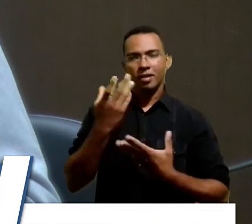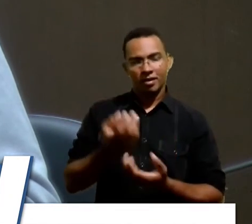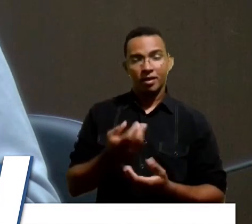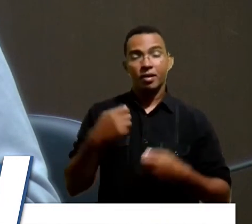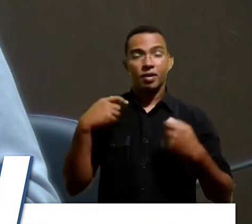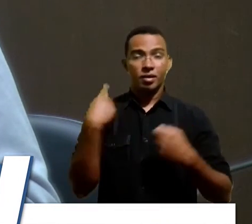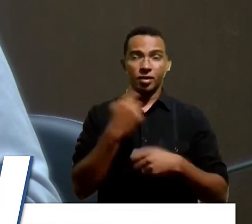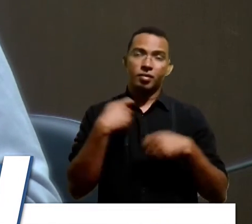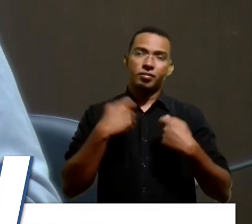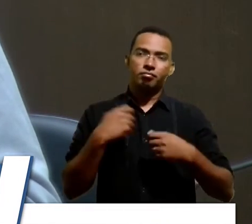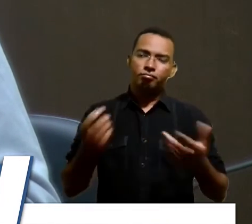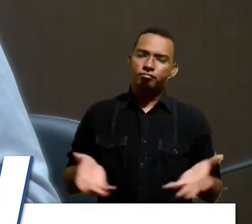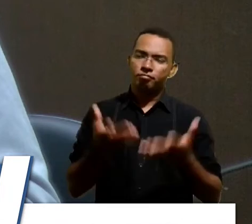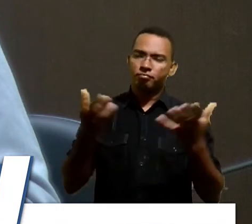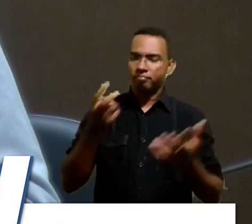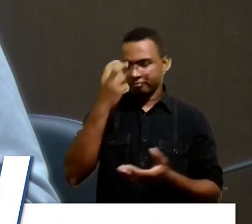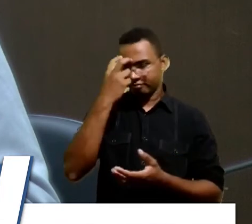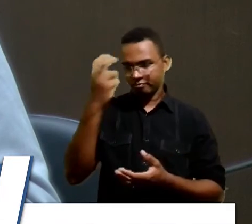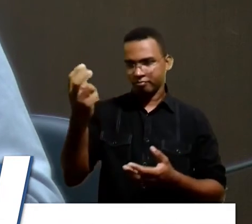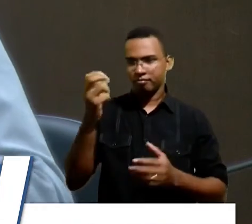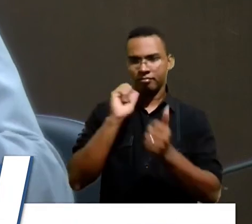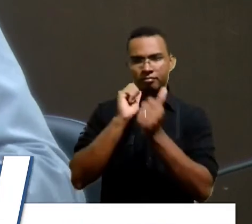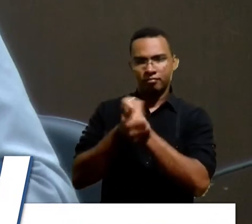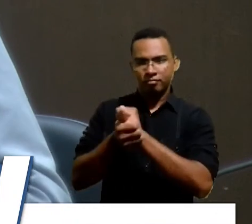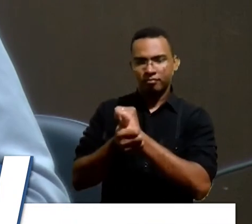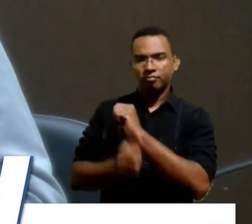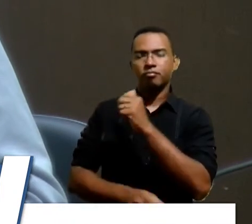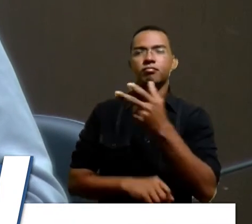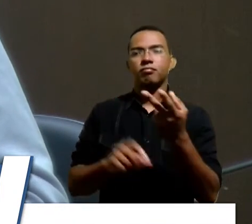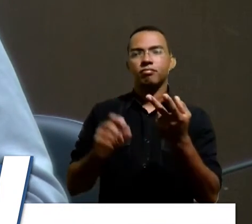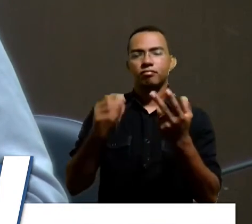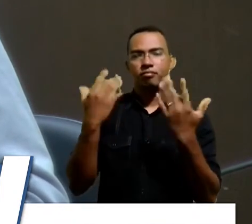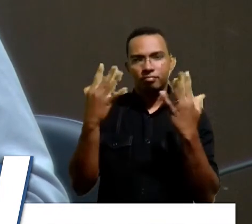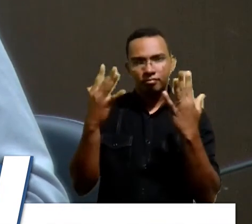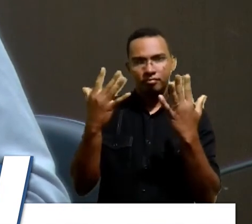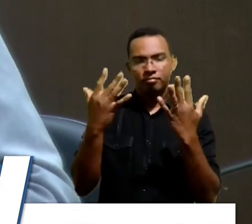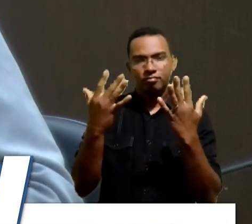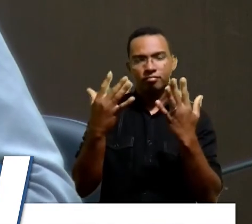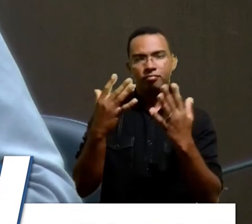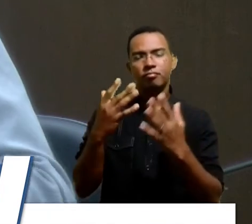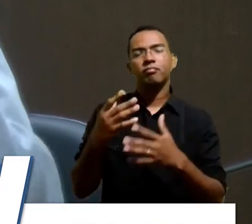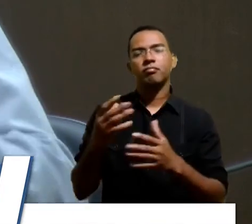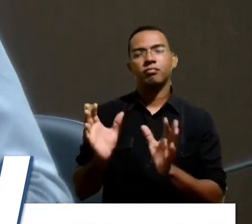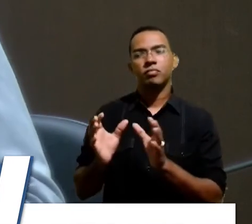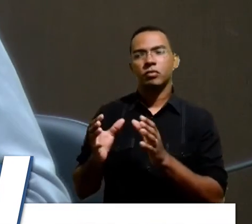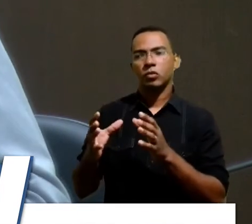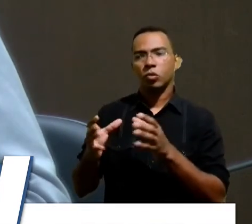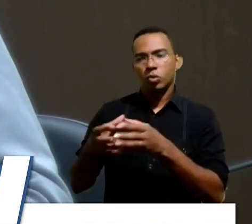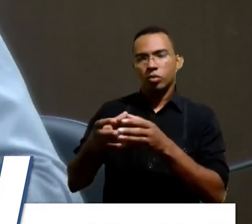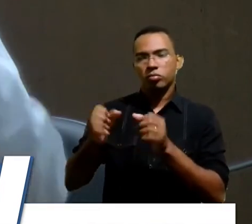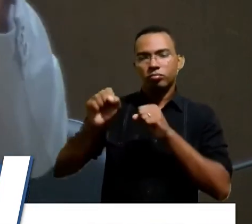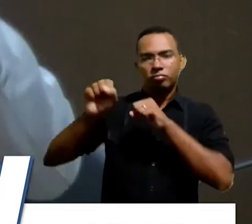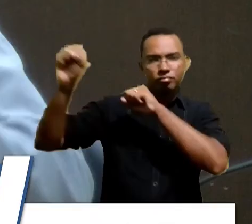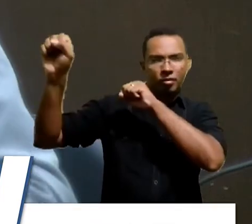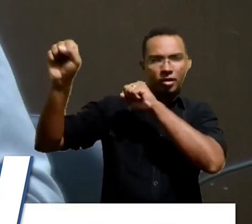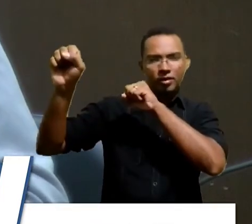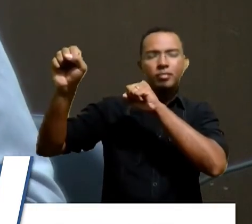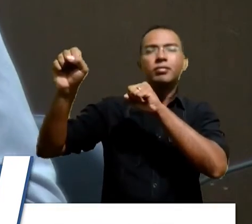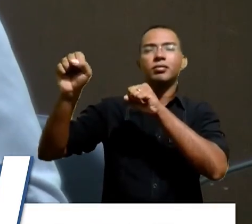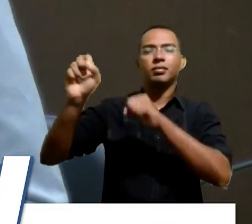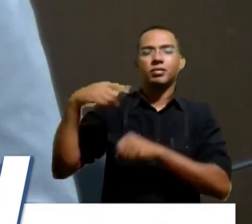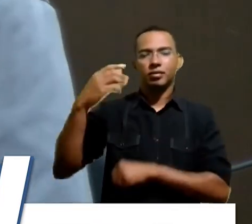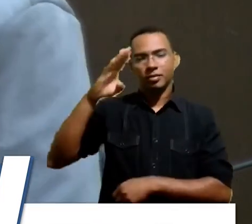precisa incentivar a cultura, o esporte. E parabéns pela Liga dos Heróis, como diria meu